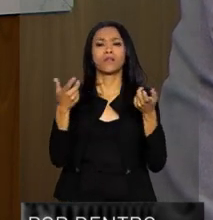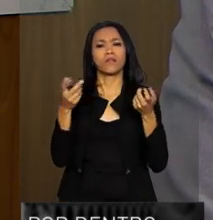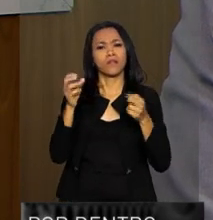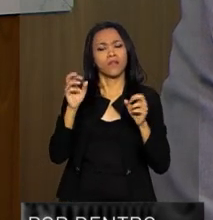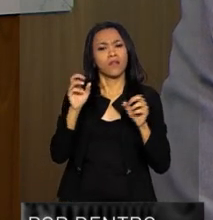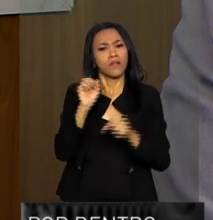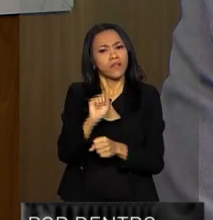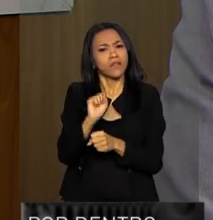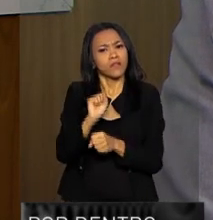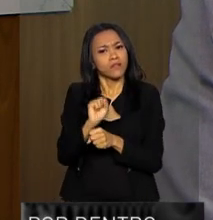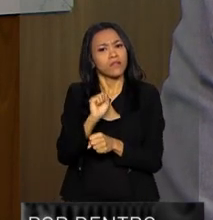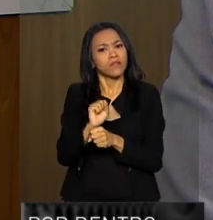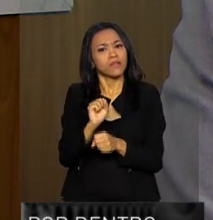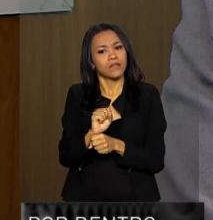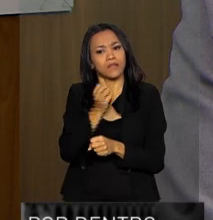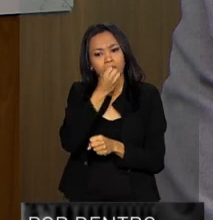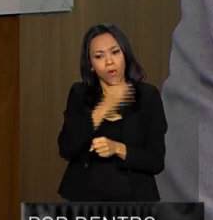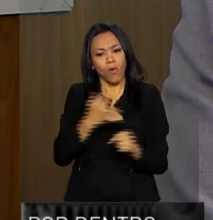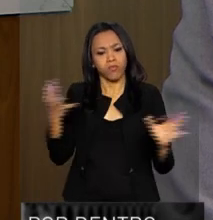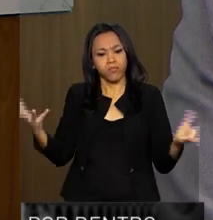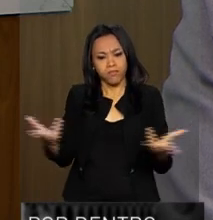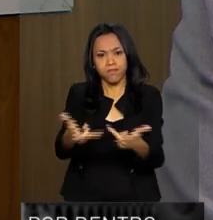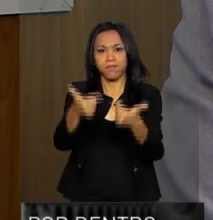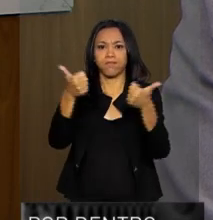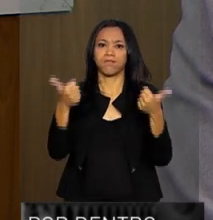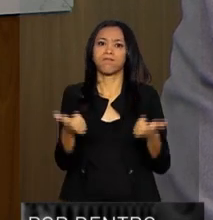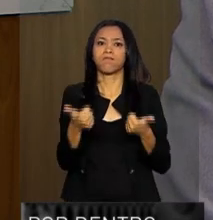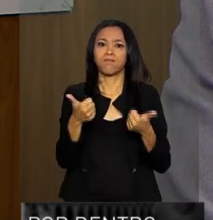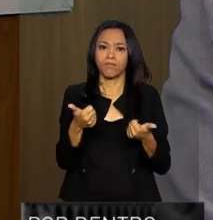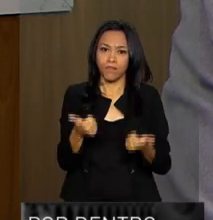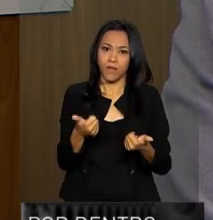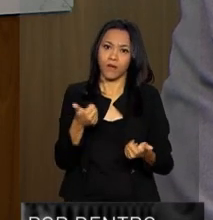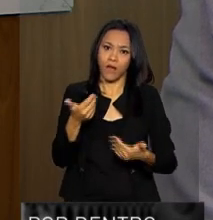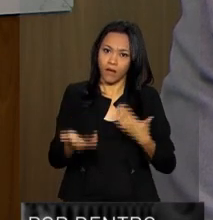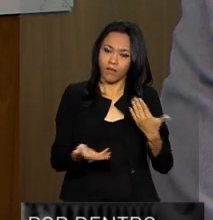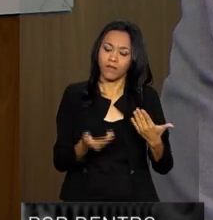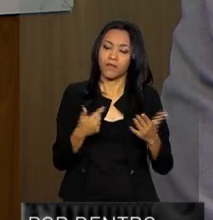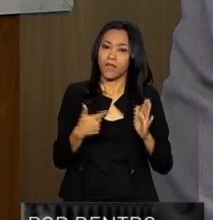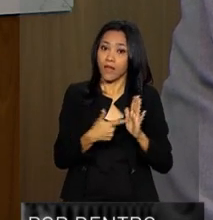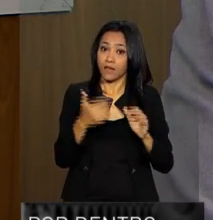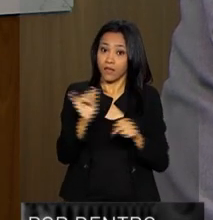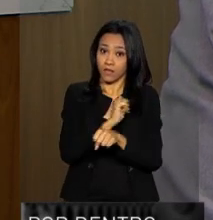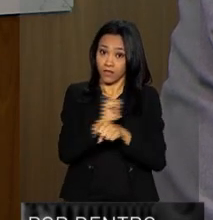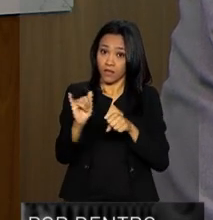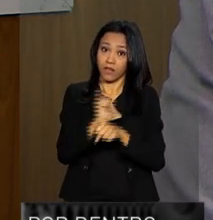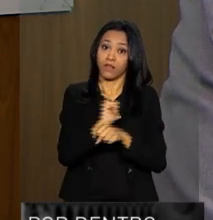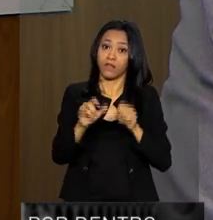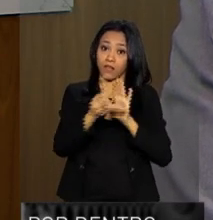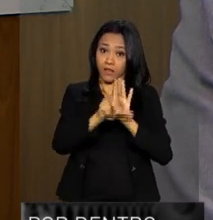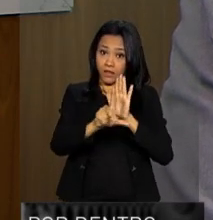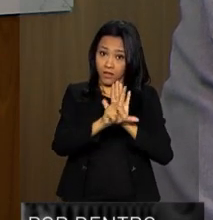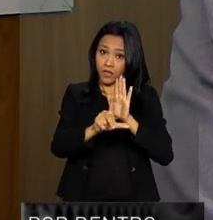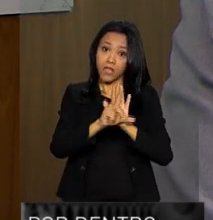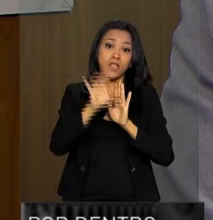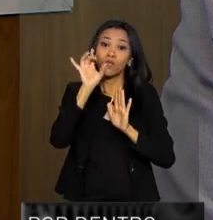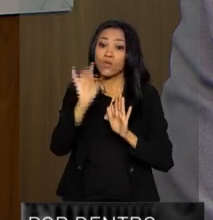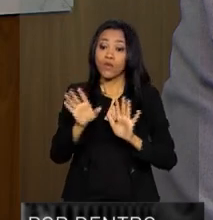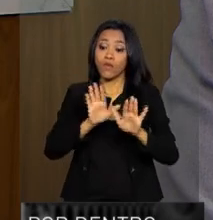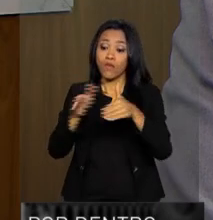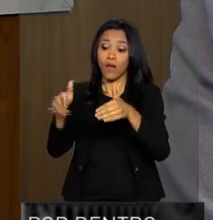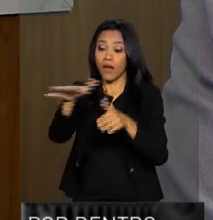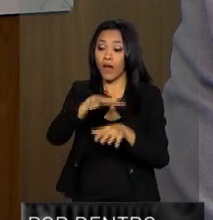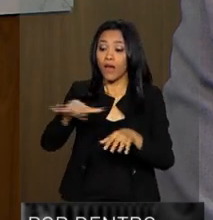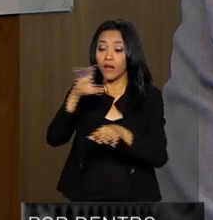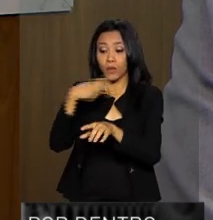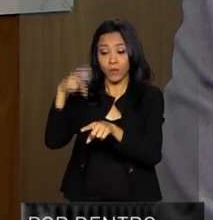eficiência mais eficácia e melhorar os benefícios desse instrumento não apenas para o setor cultural mas também para a